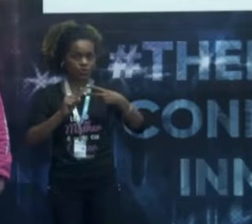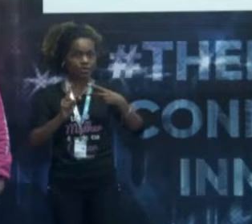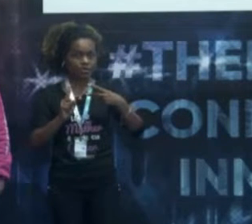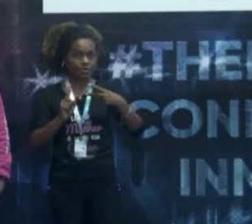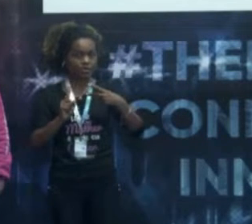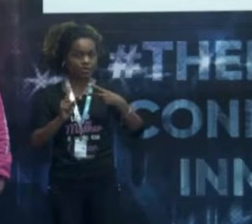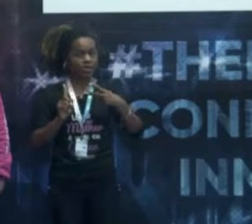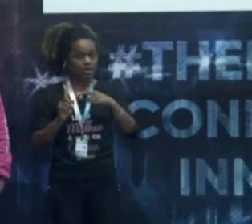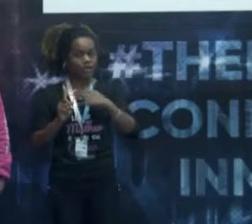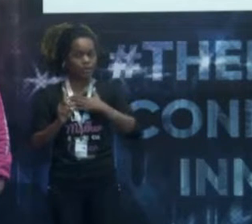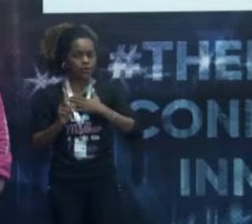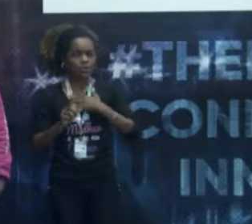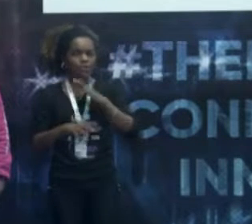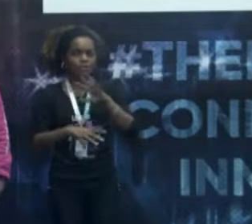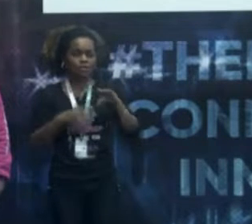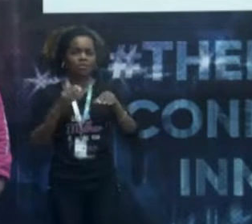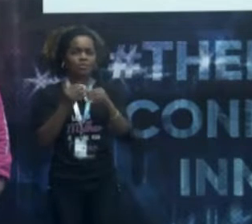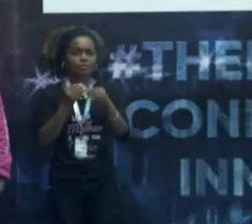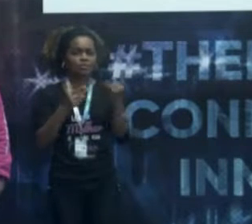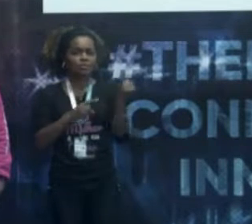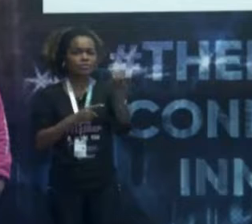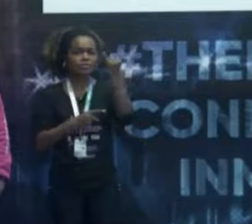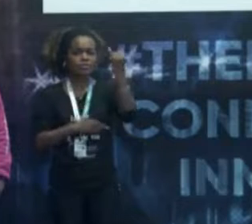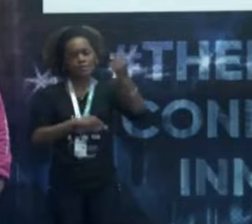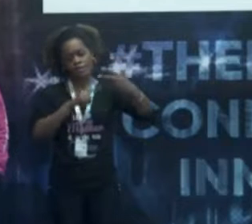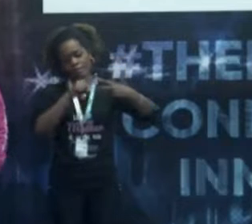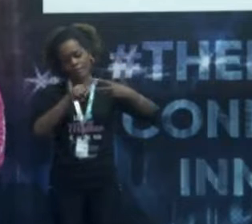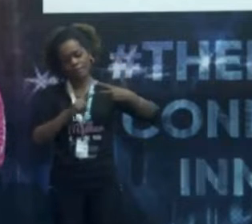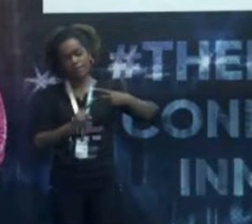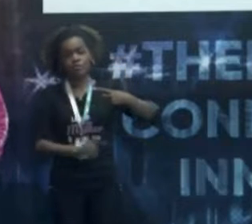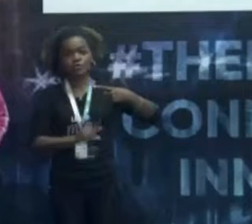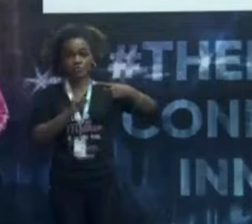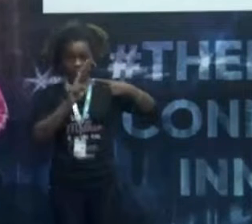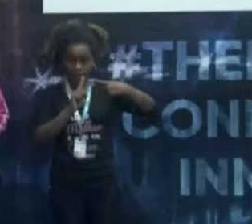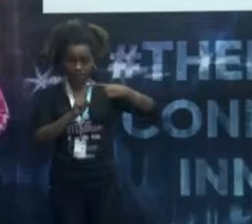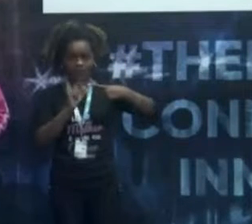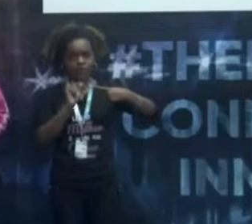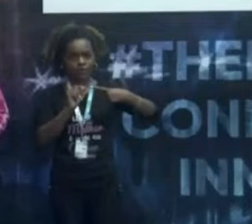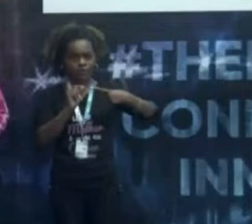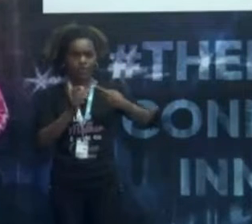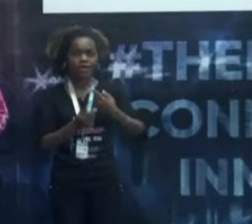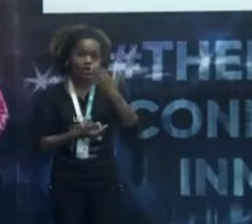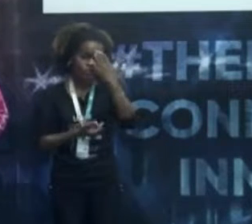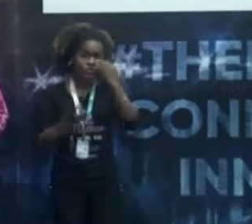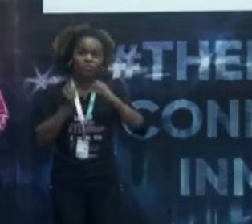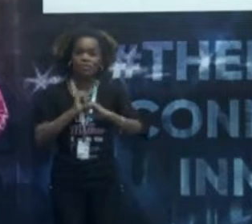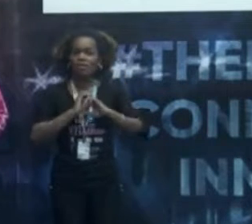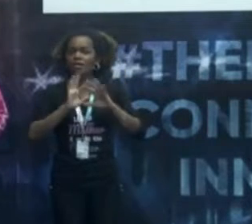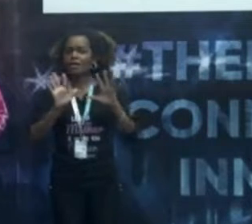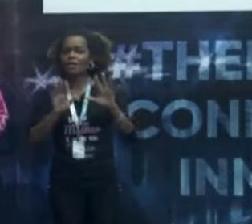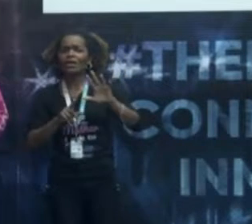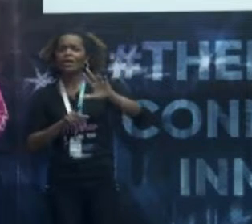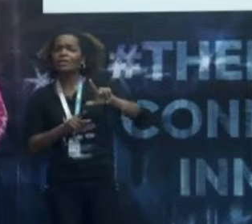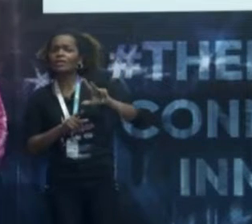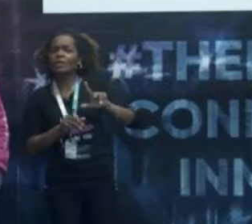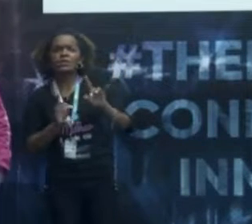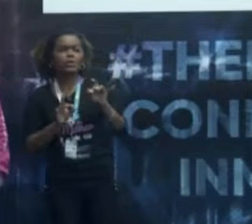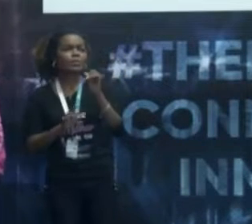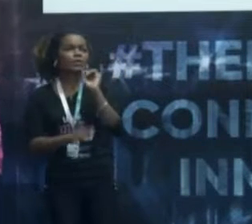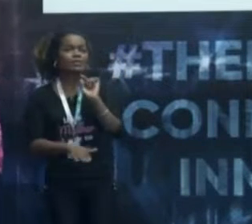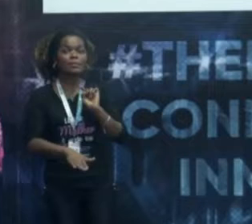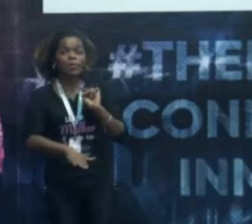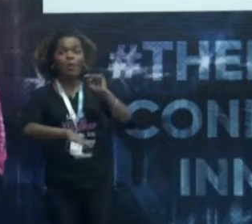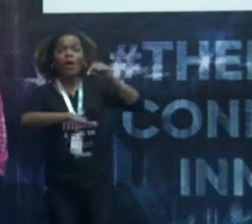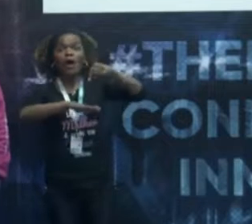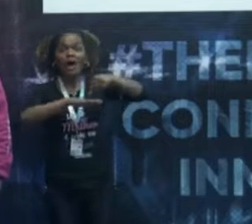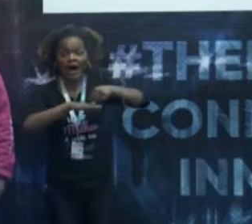complementam esses pontos. Primeiramente, a perspectiva de a gente entender que não é somente estar nos ambientes, né?